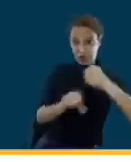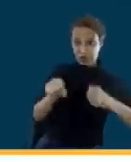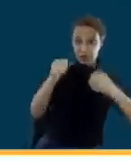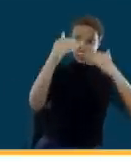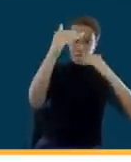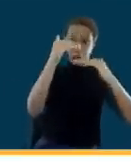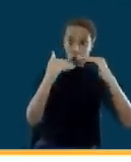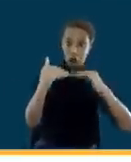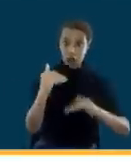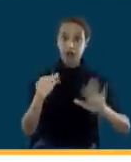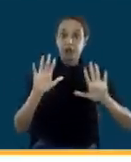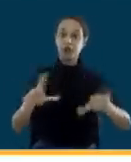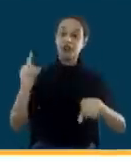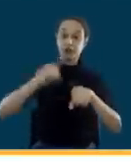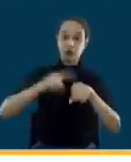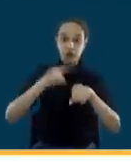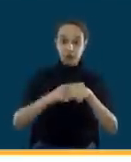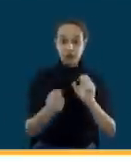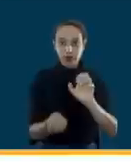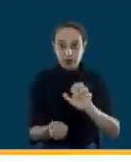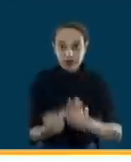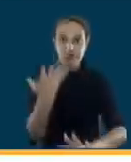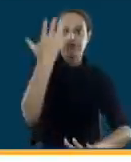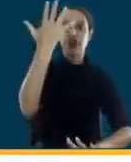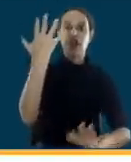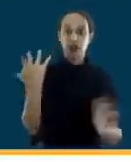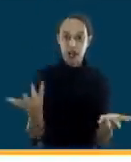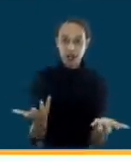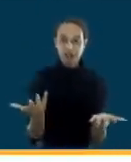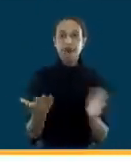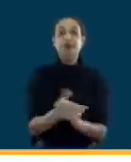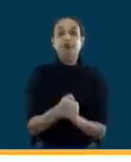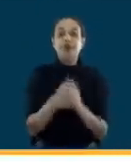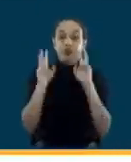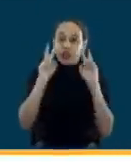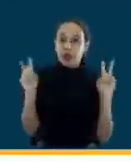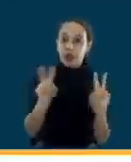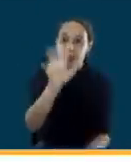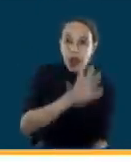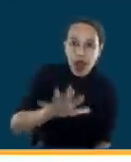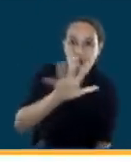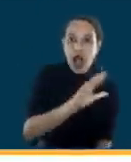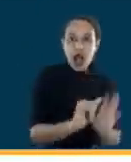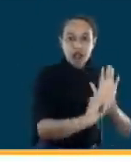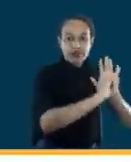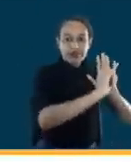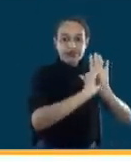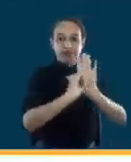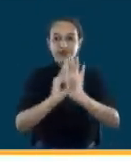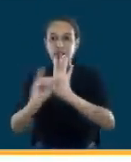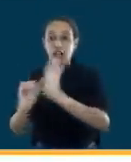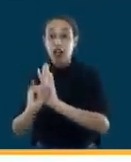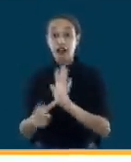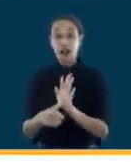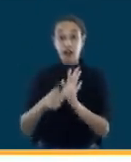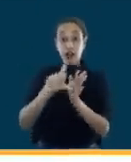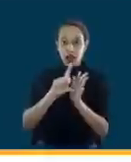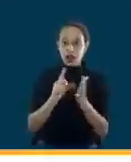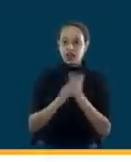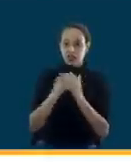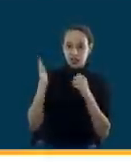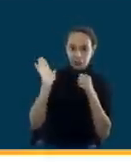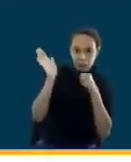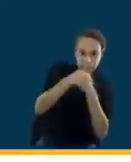do que emerge. Um momento de visibilizar essas identidades que estavam em lugares remotos, desse